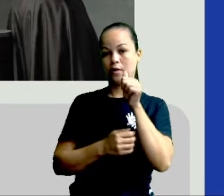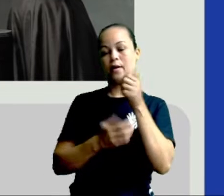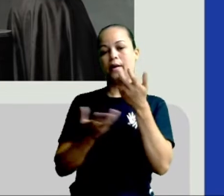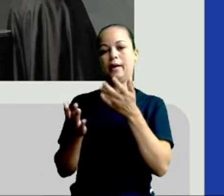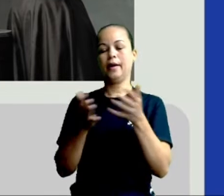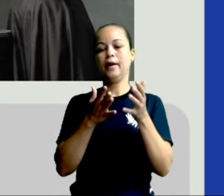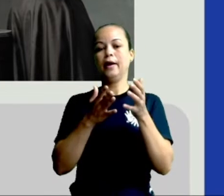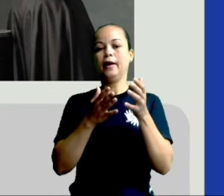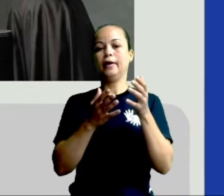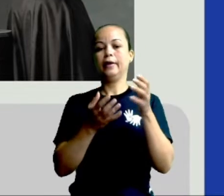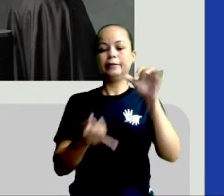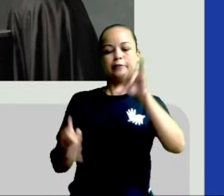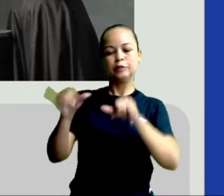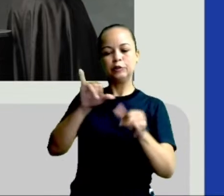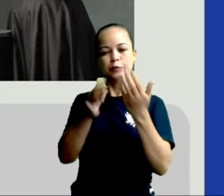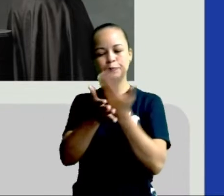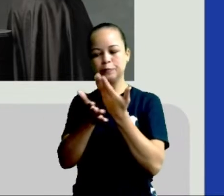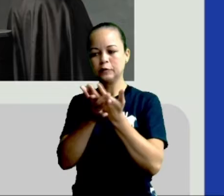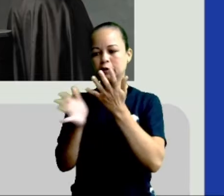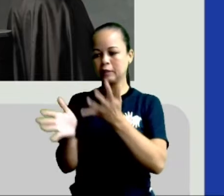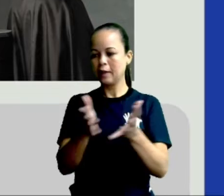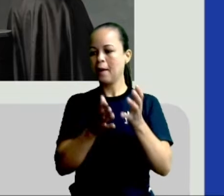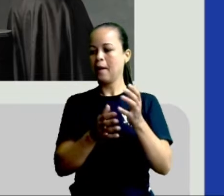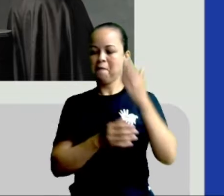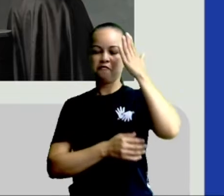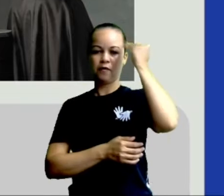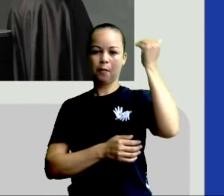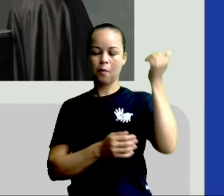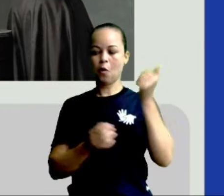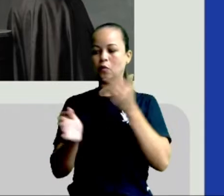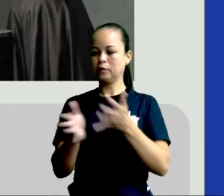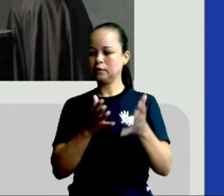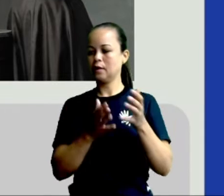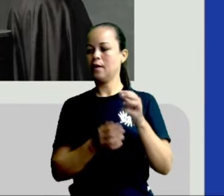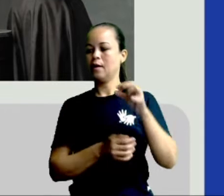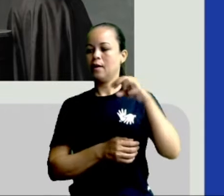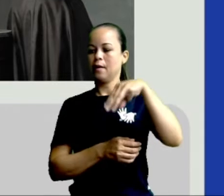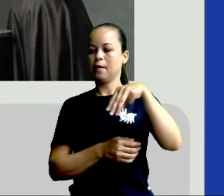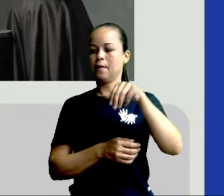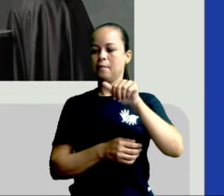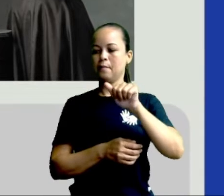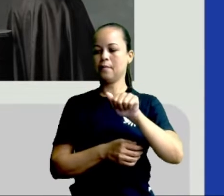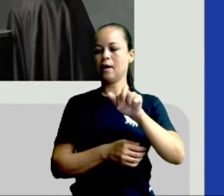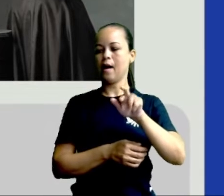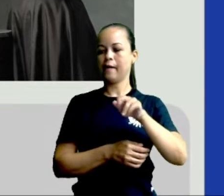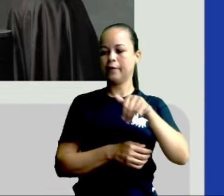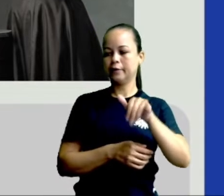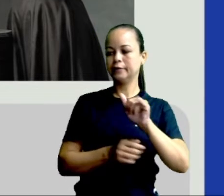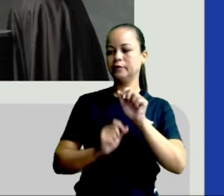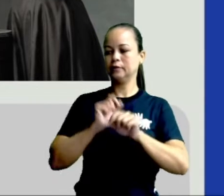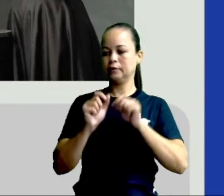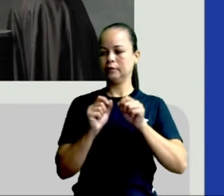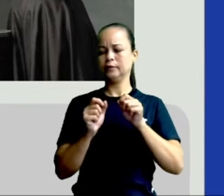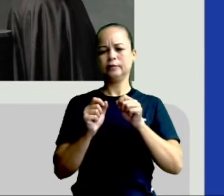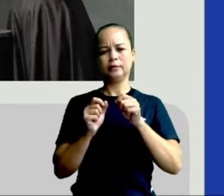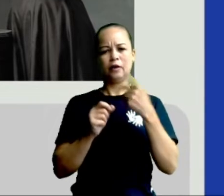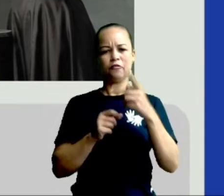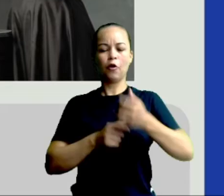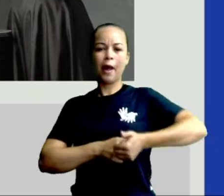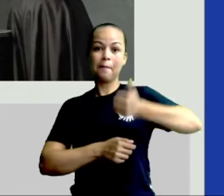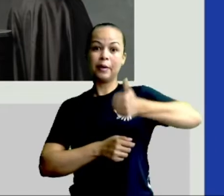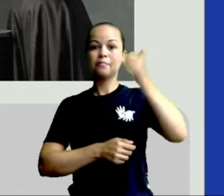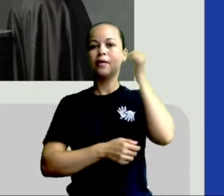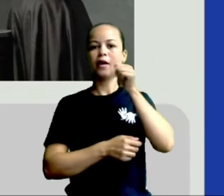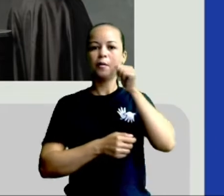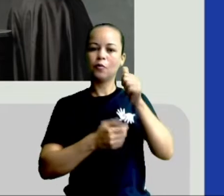foi a primeira mulher a receber um prêmio Nobel. E isso significa muito. Imaginem